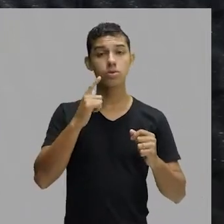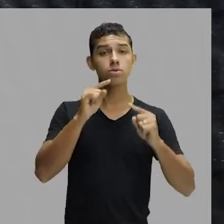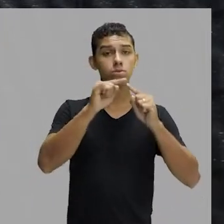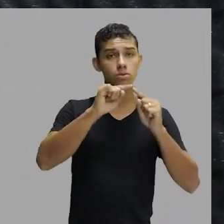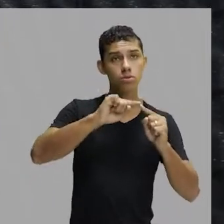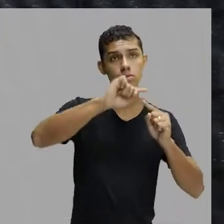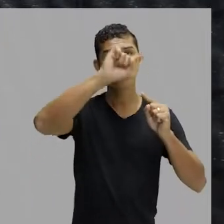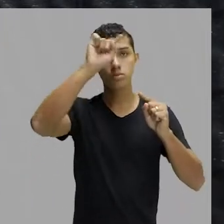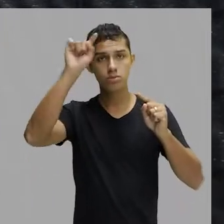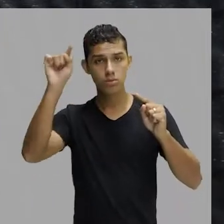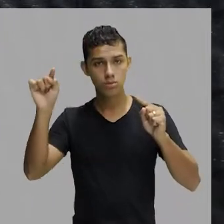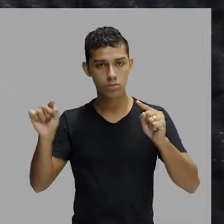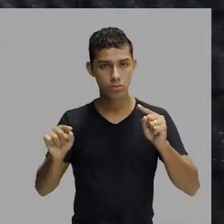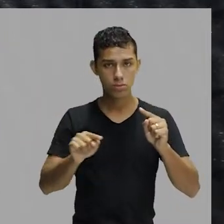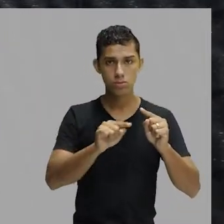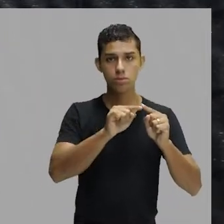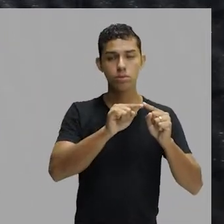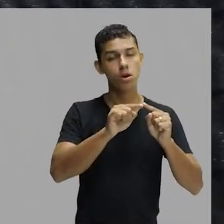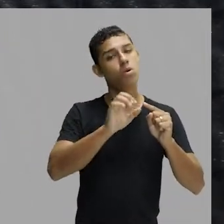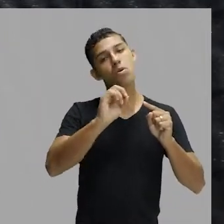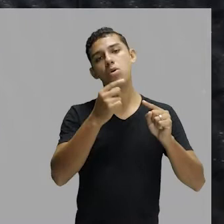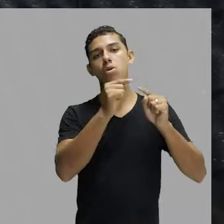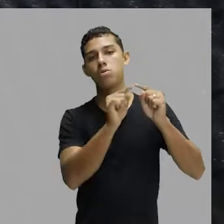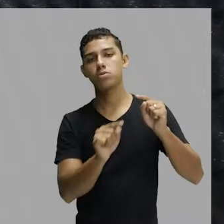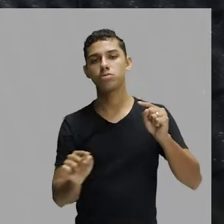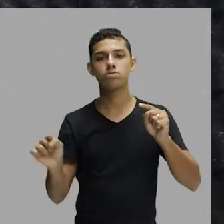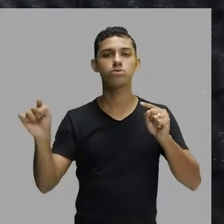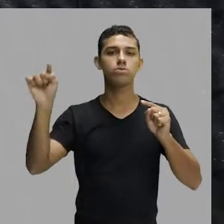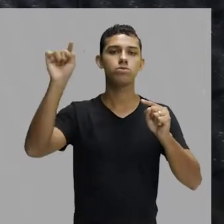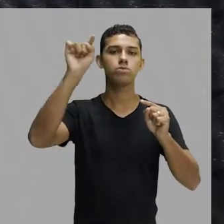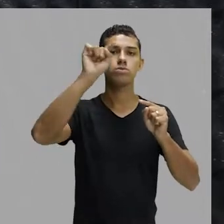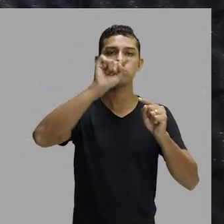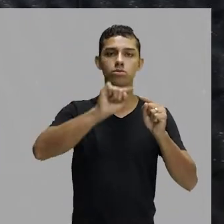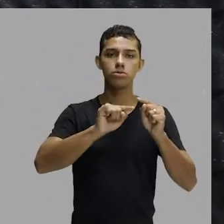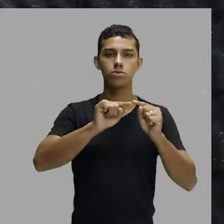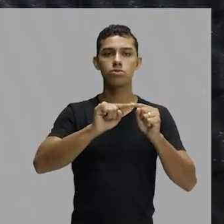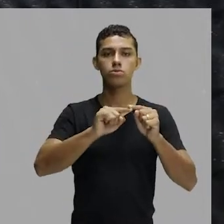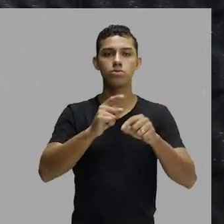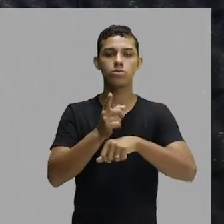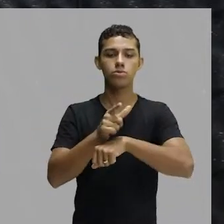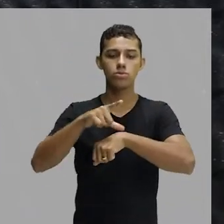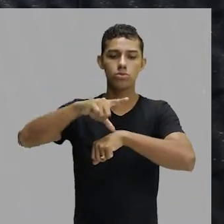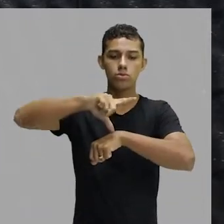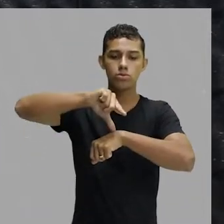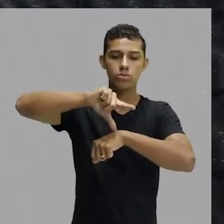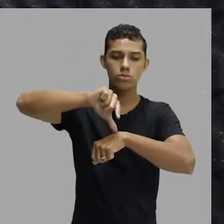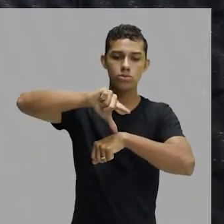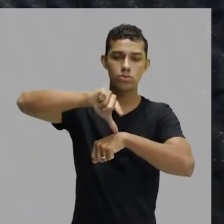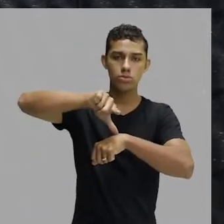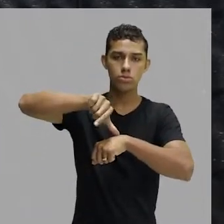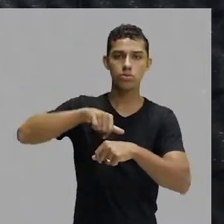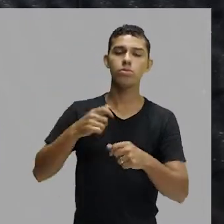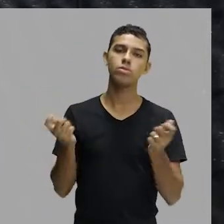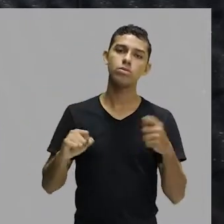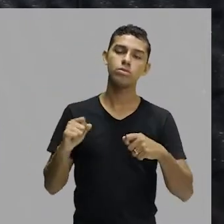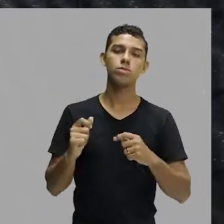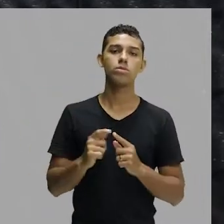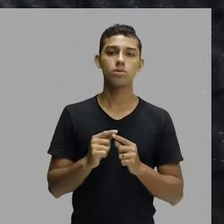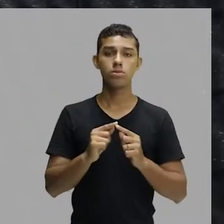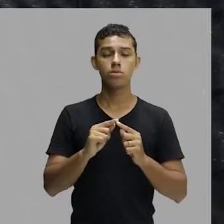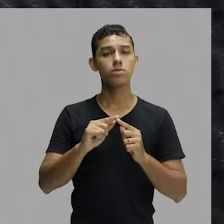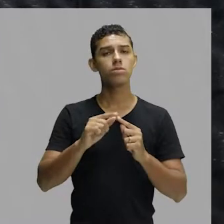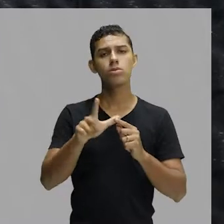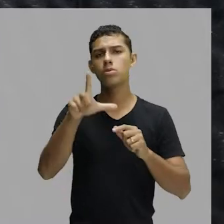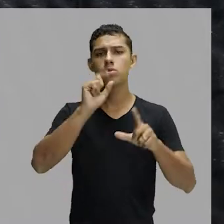horário, ponteiro dos relógios, ou anti-horário, né? Contra o ponteiro dos relógios. E aí eu vou escolher o